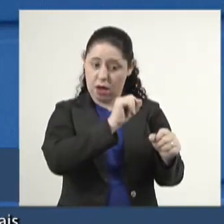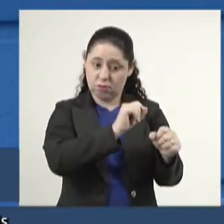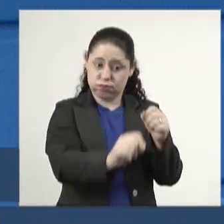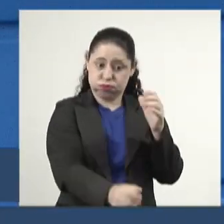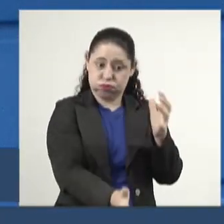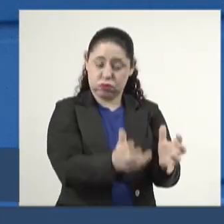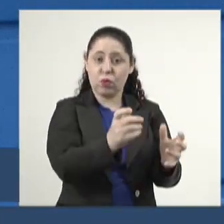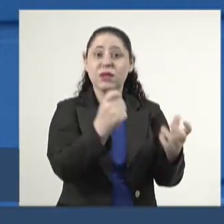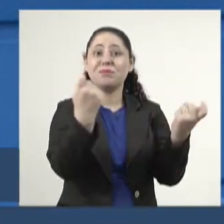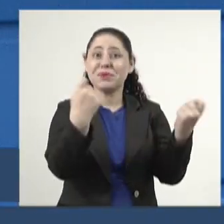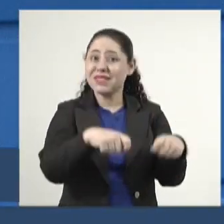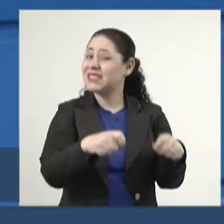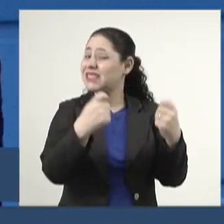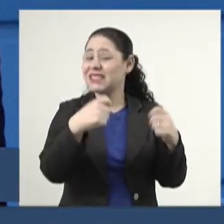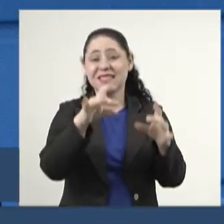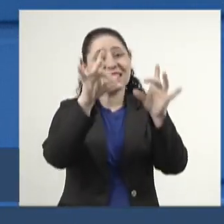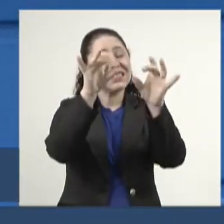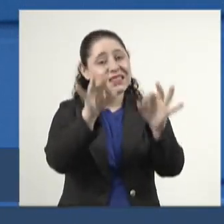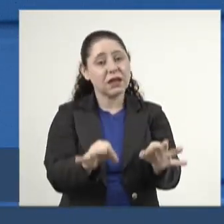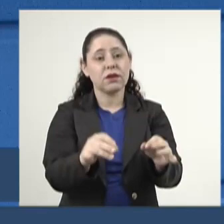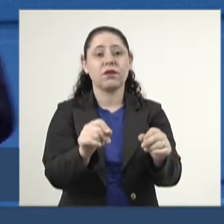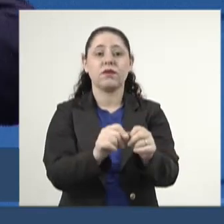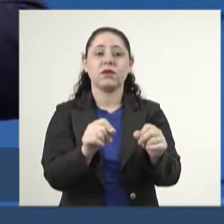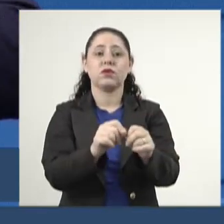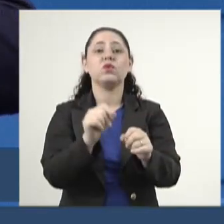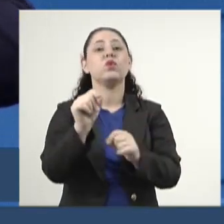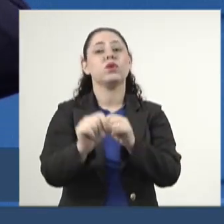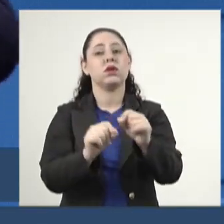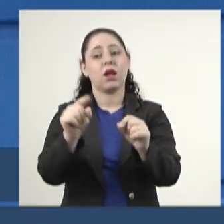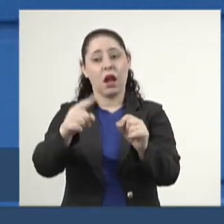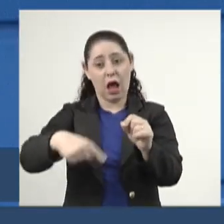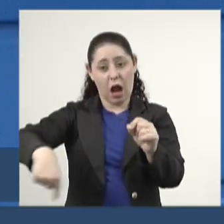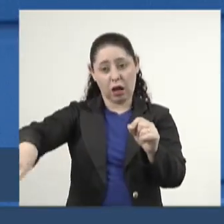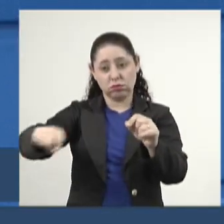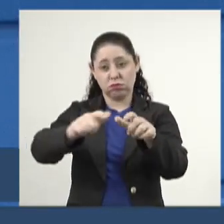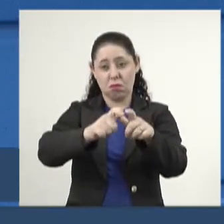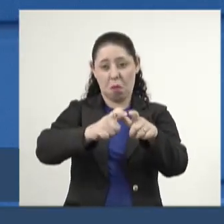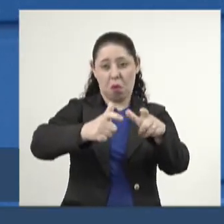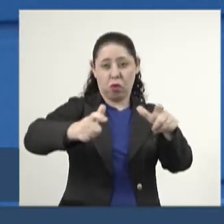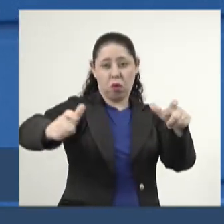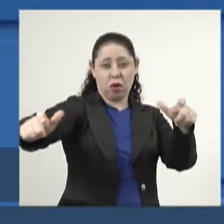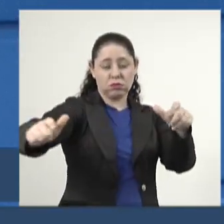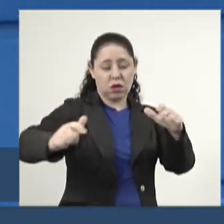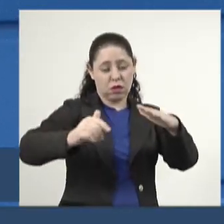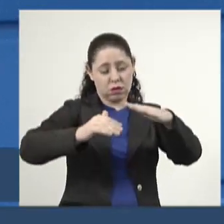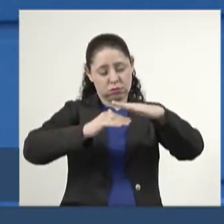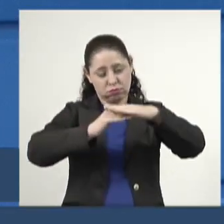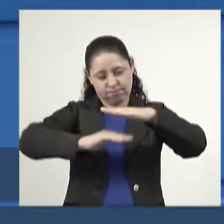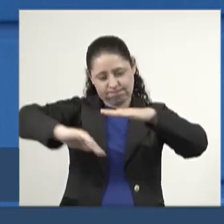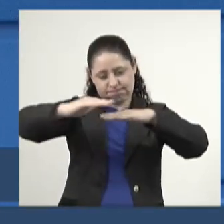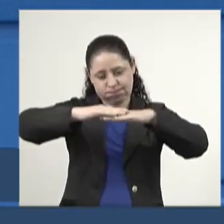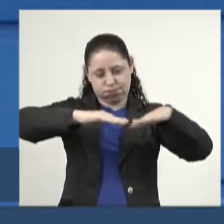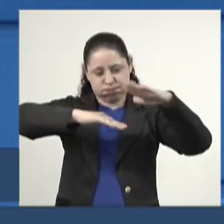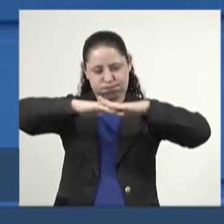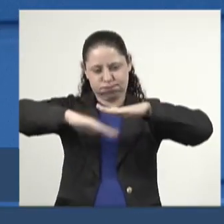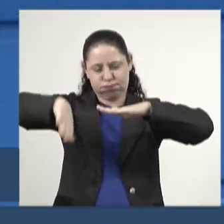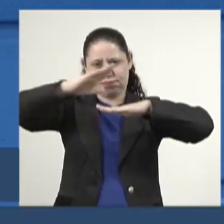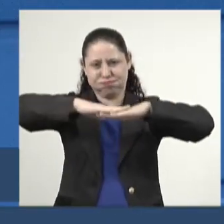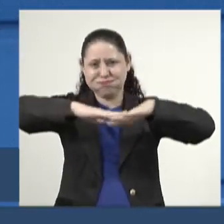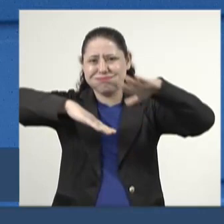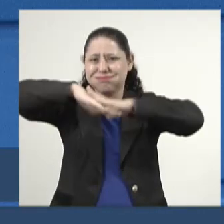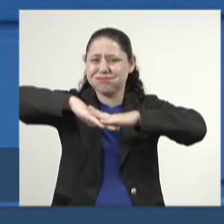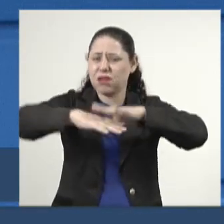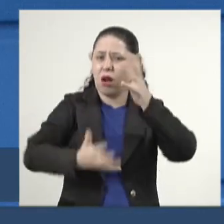ele deveria, produz o quê? Naquele campão, um aumento de massa vegetal, aquela palhada